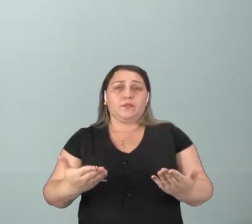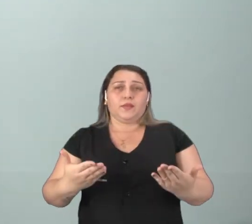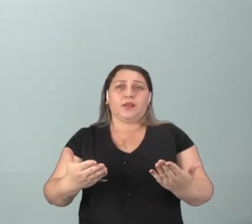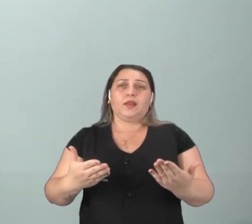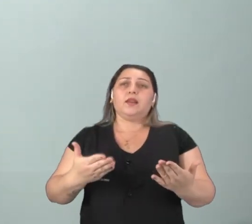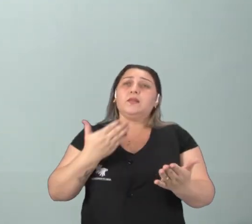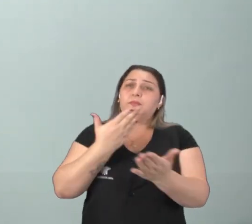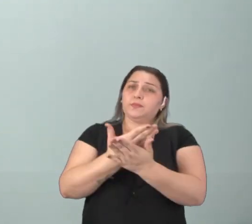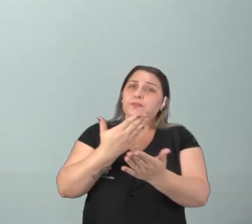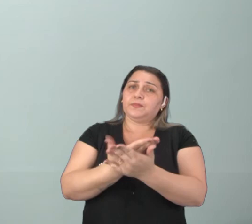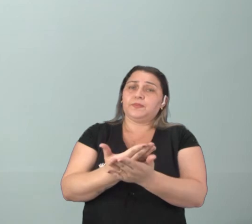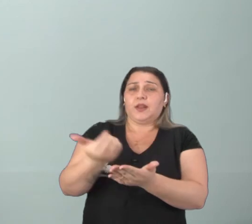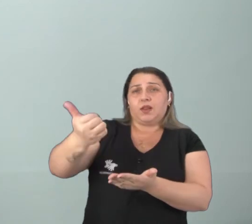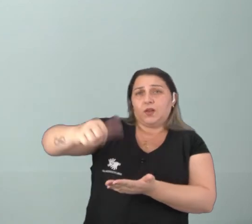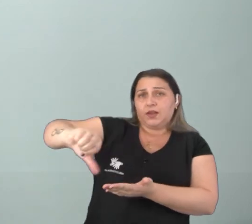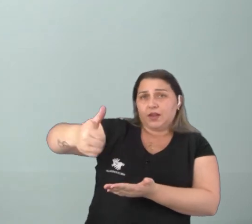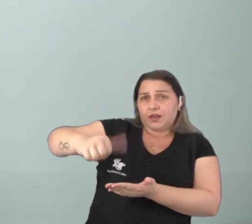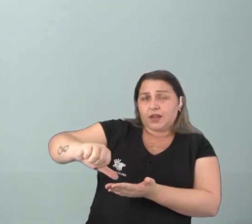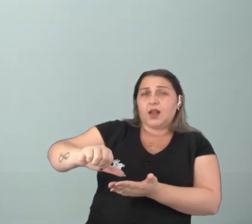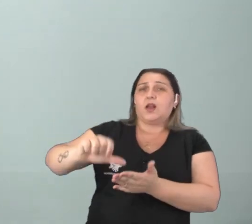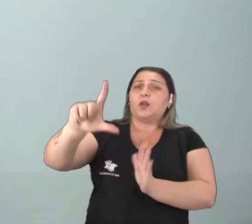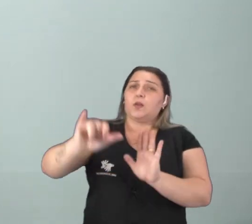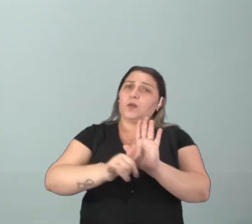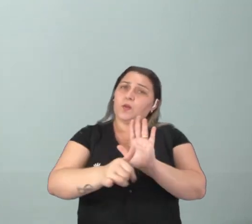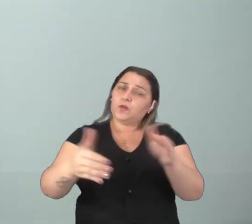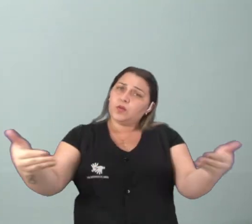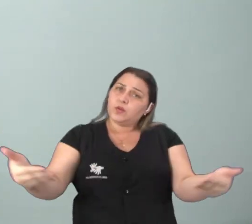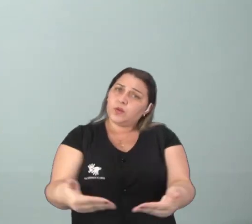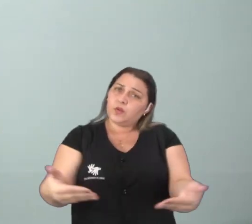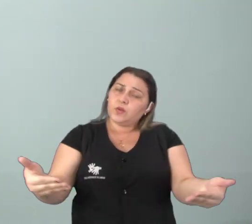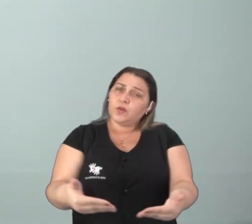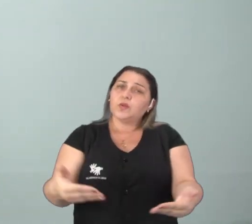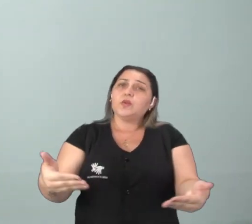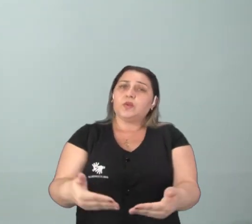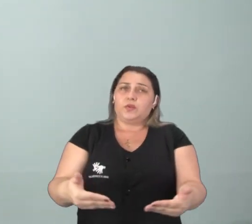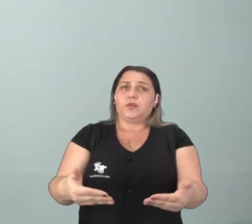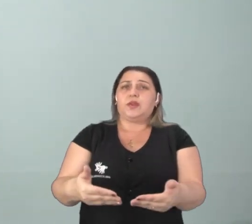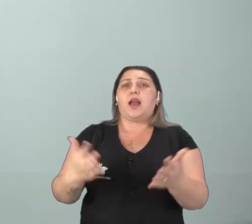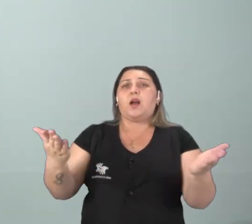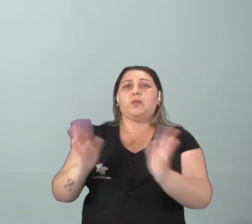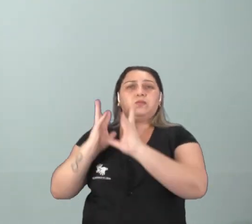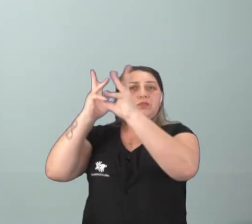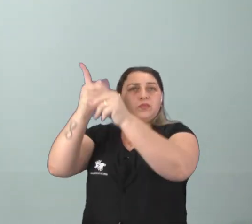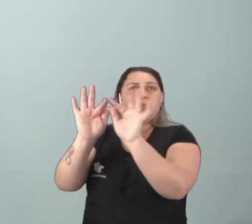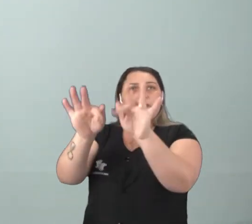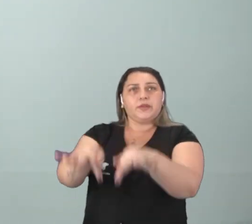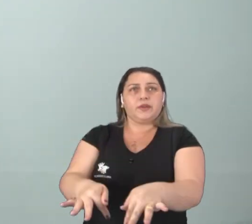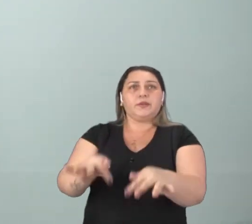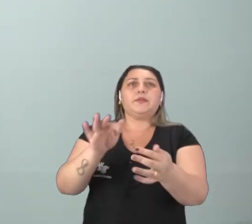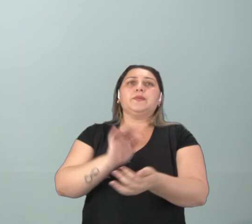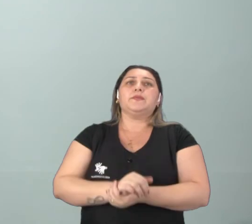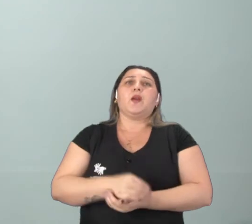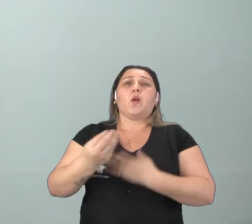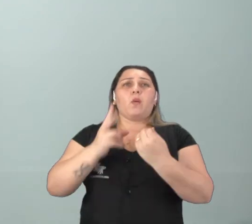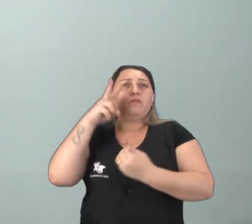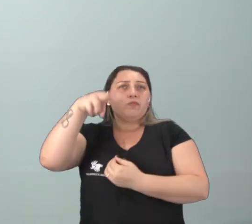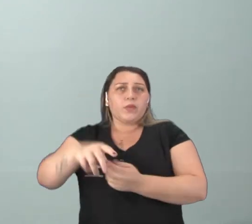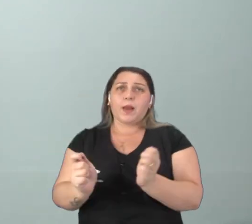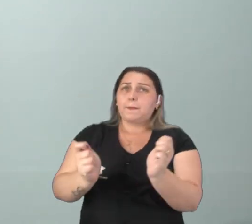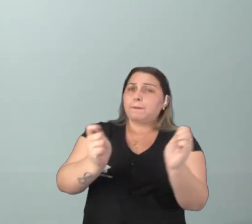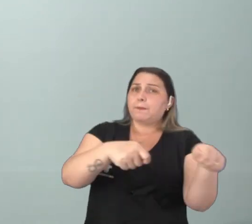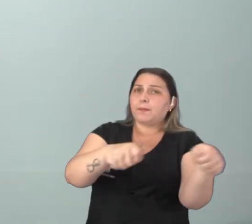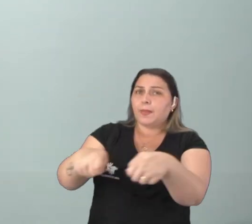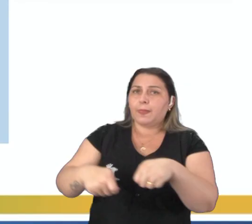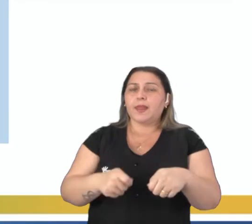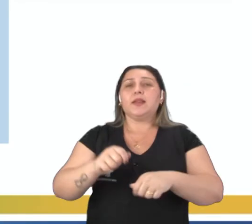essa foi a análise dos nossos microcontos de hoje e vamos às considerações finais. Como vimos hoje,